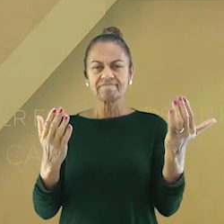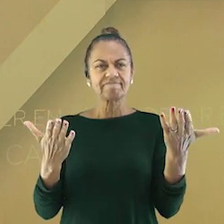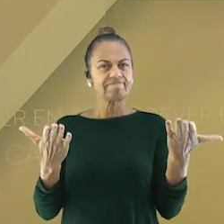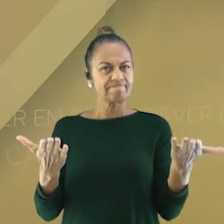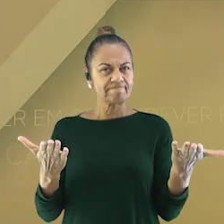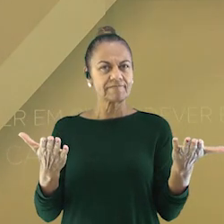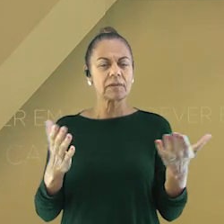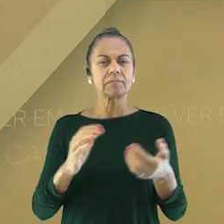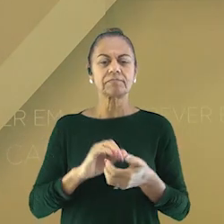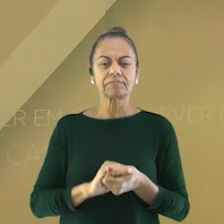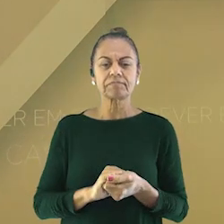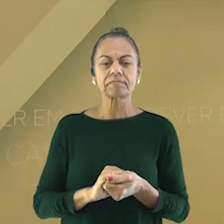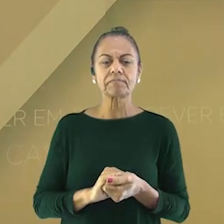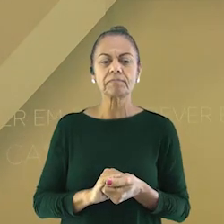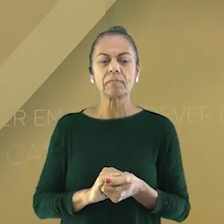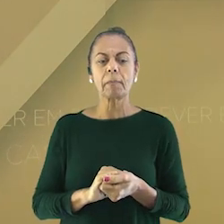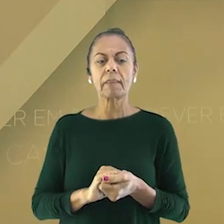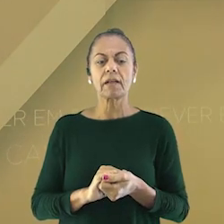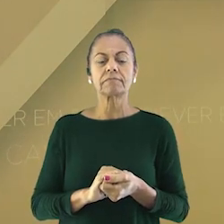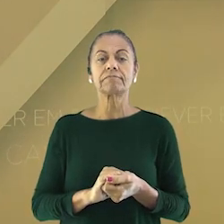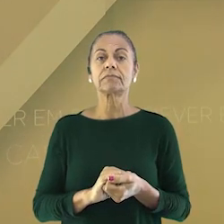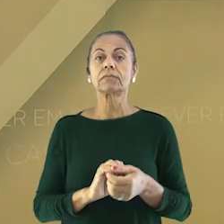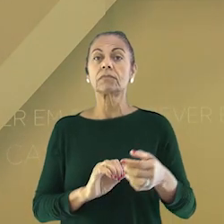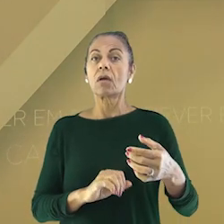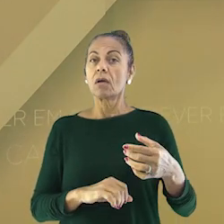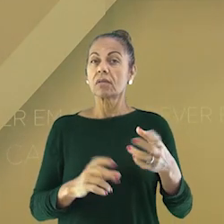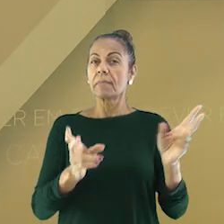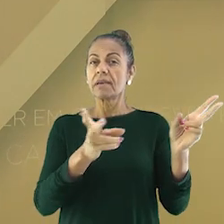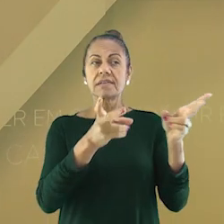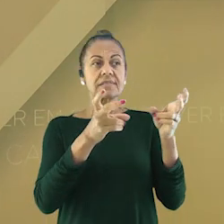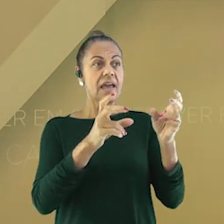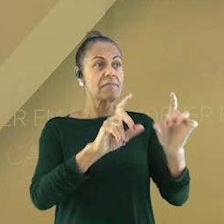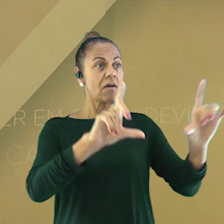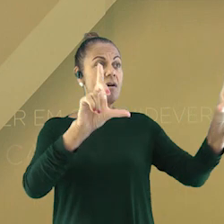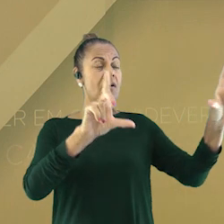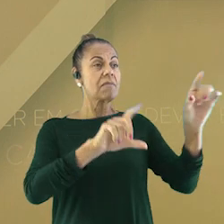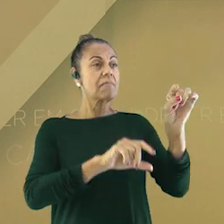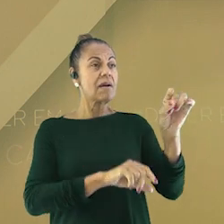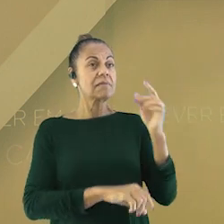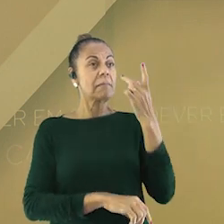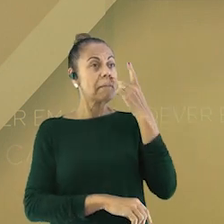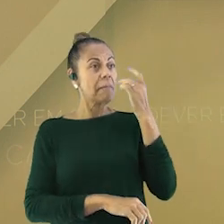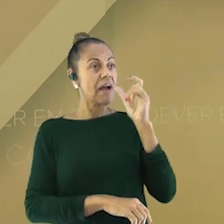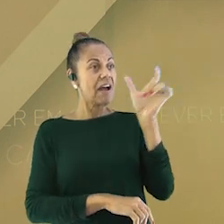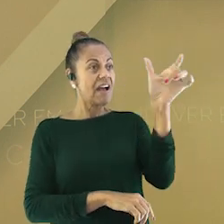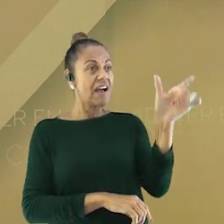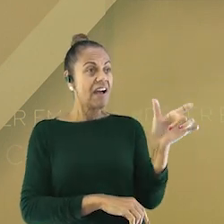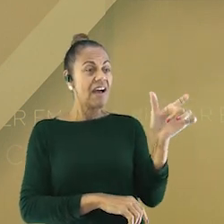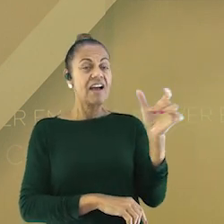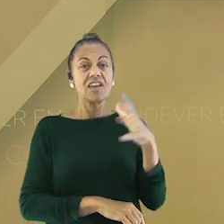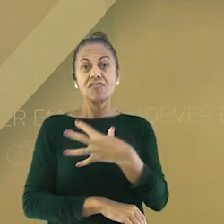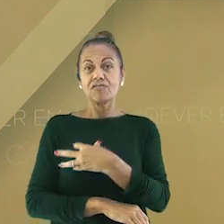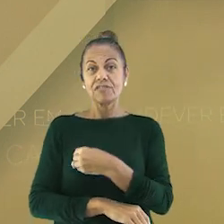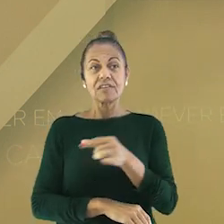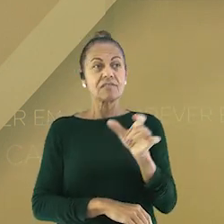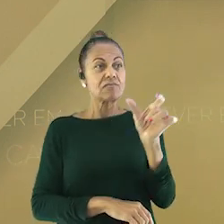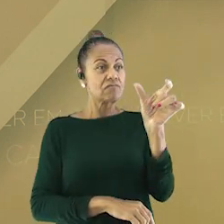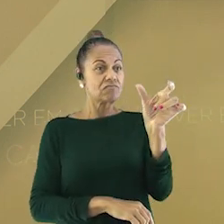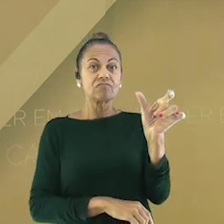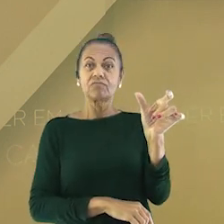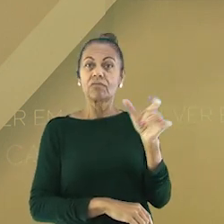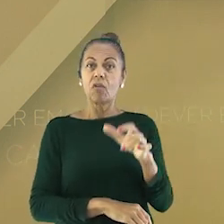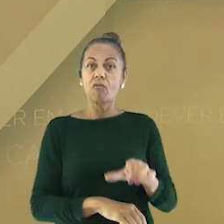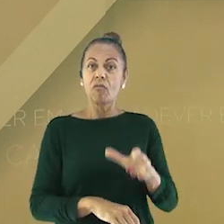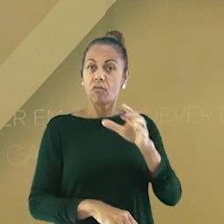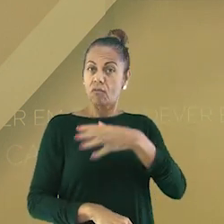comparações. Notem essa situação. Temos pai e filho. O filho cresceu e atingiu